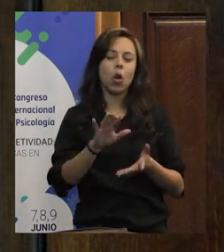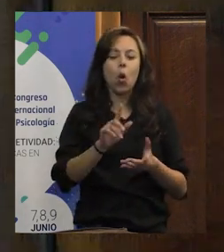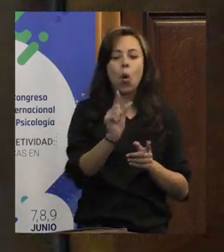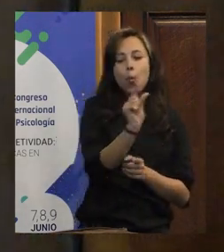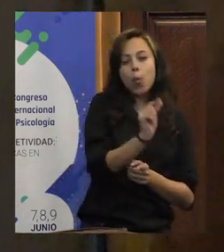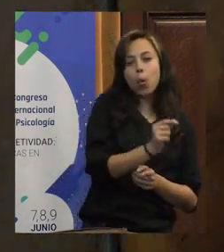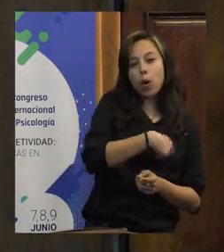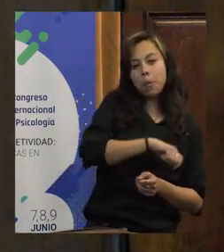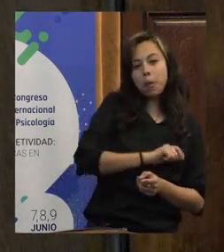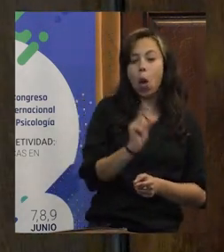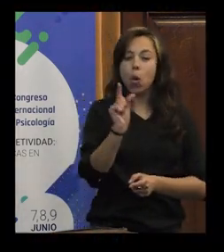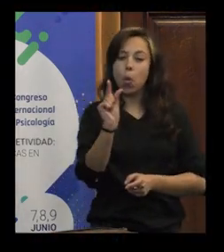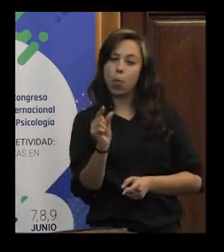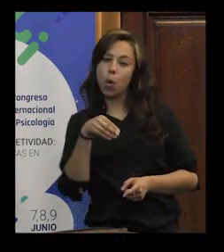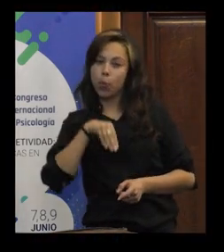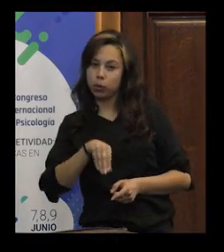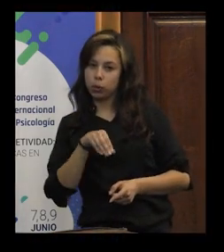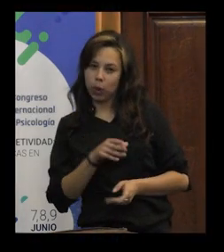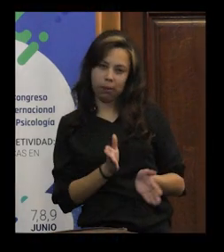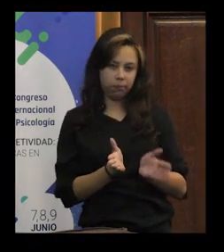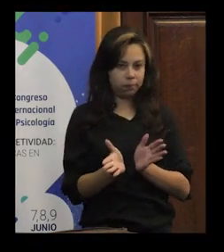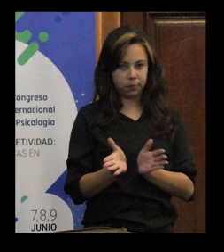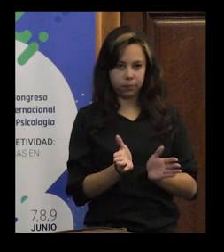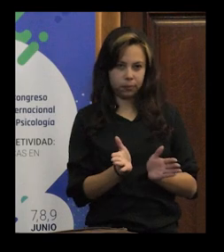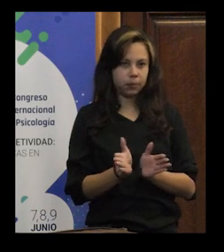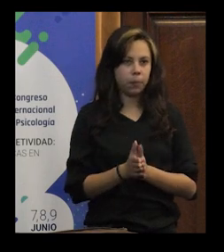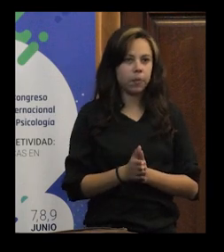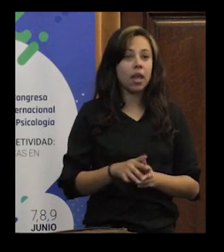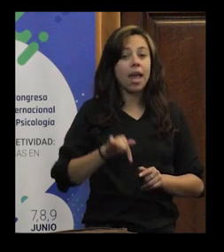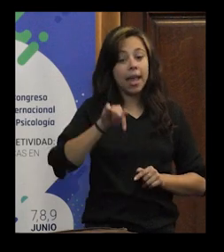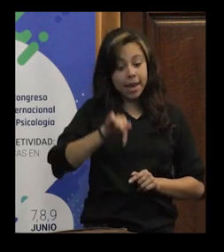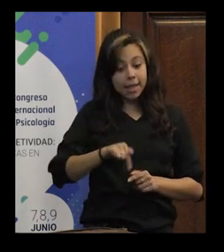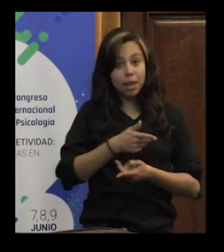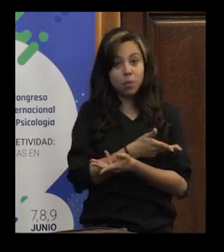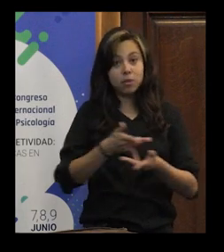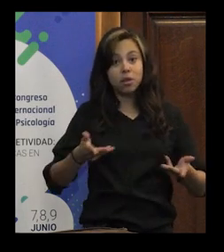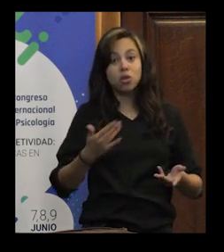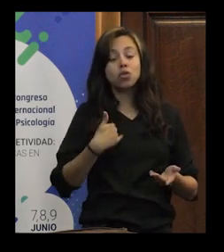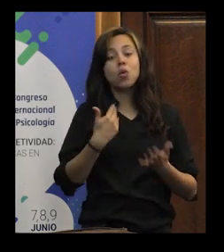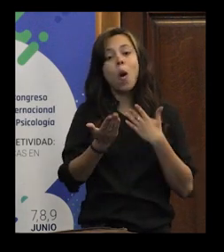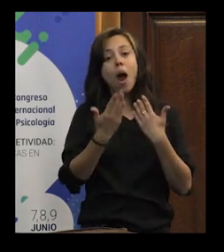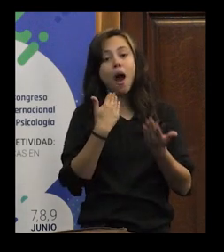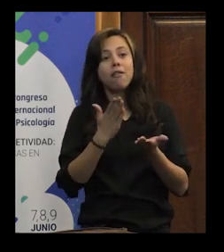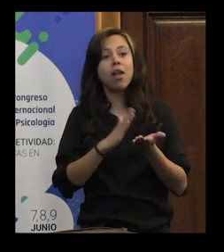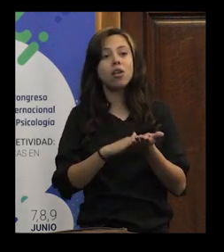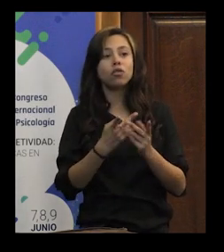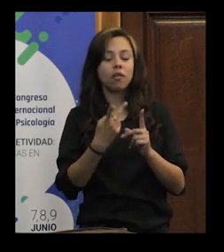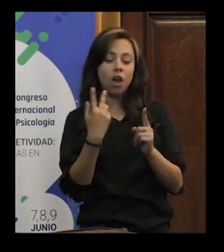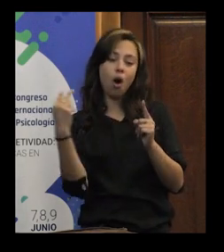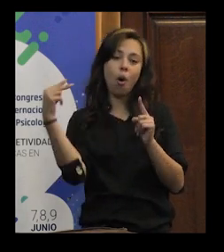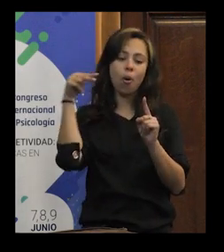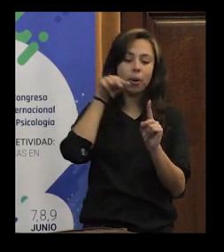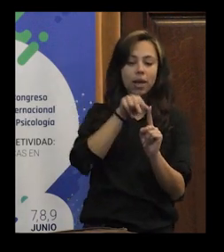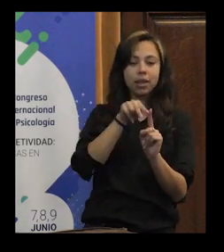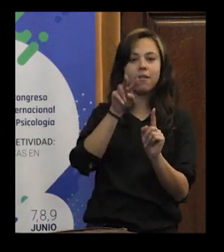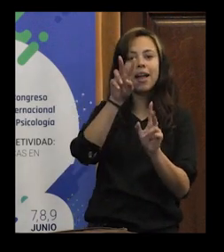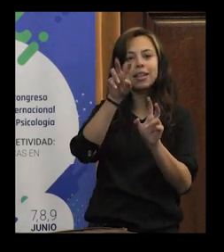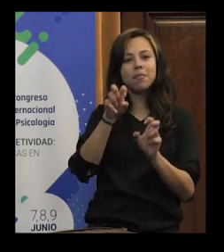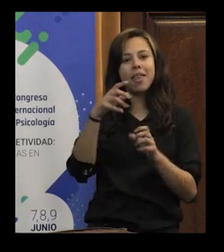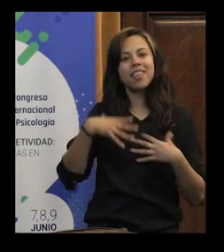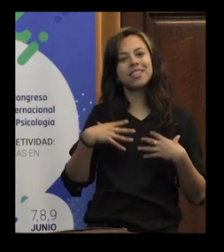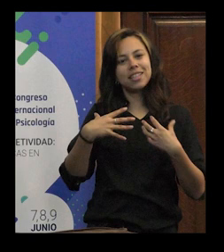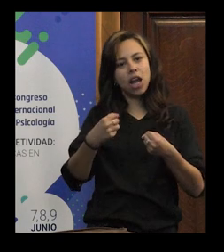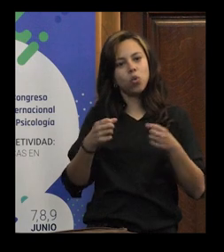Então, hablaré nesta apresentação desde a perspectiva da saúde